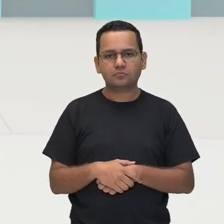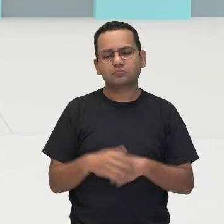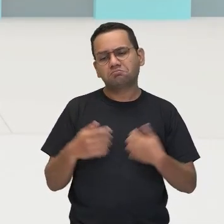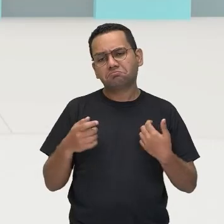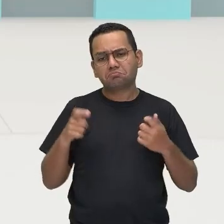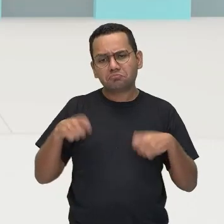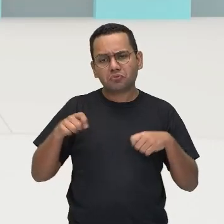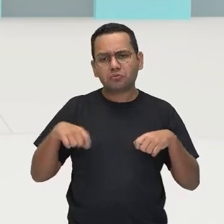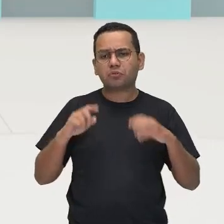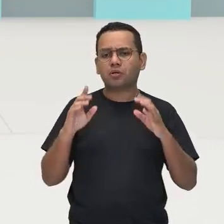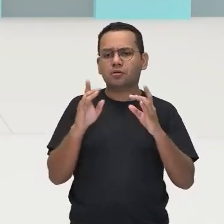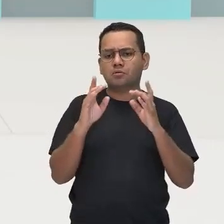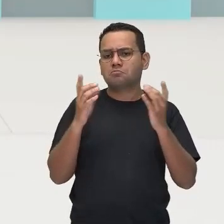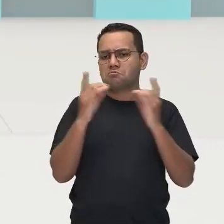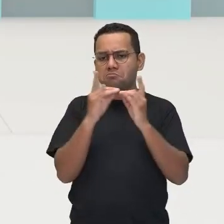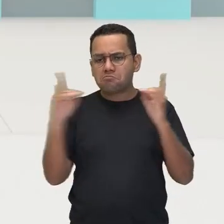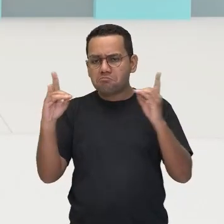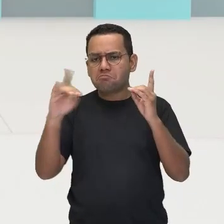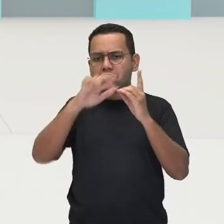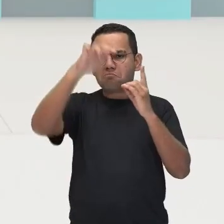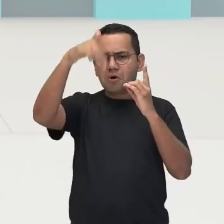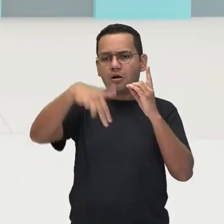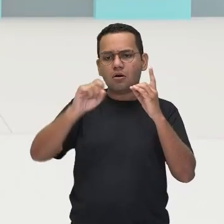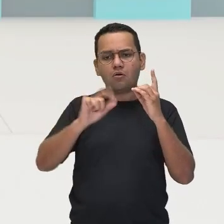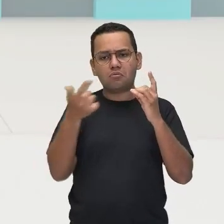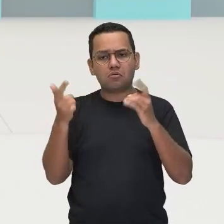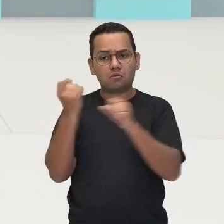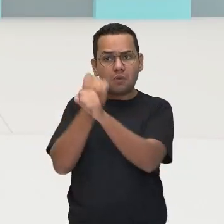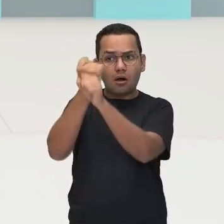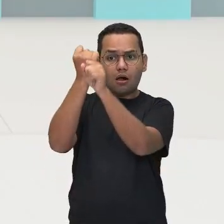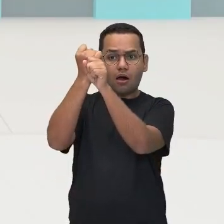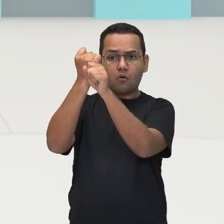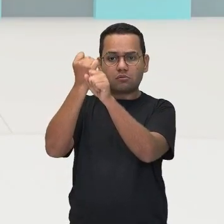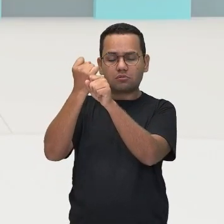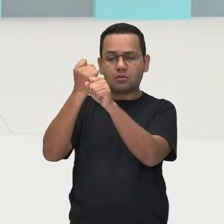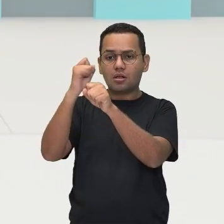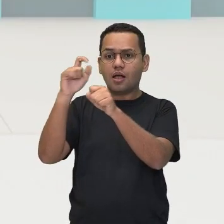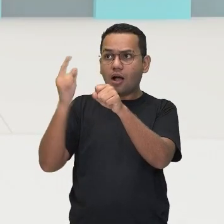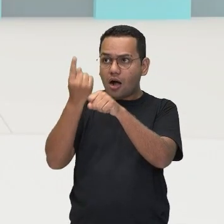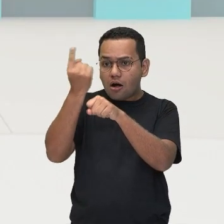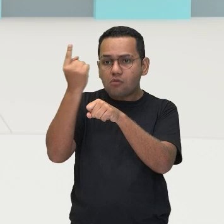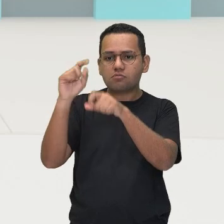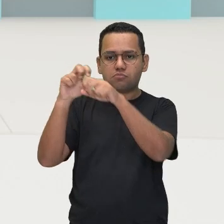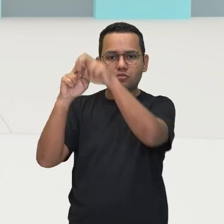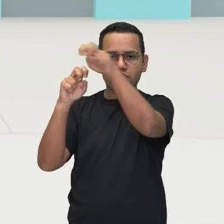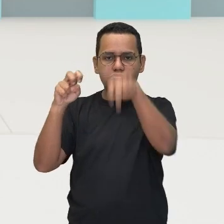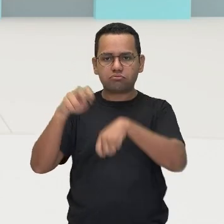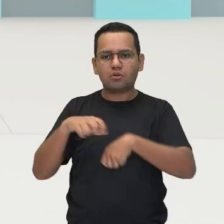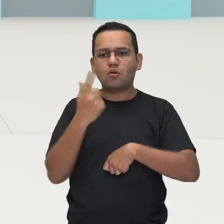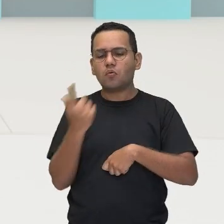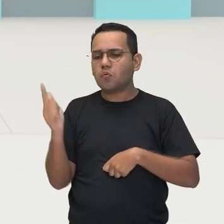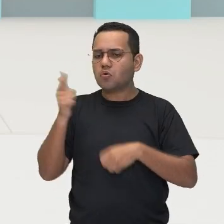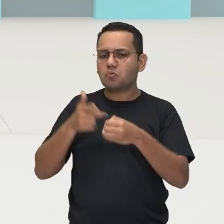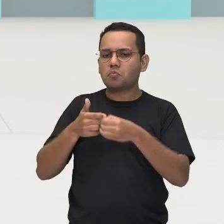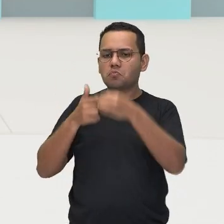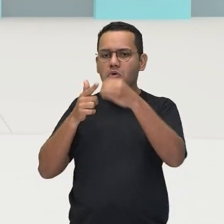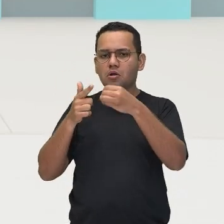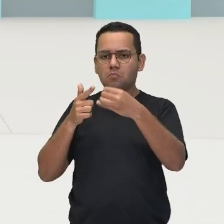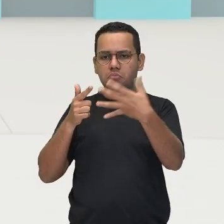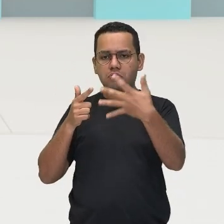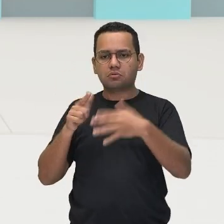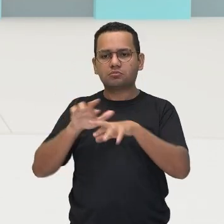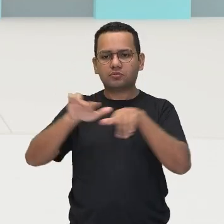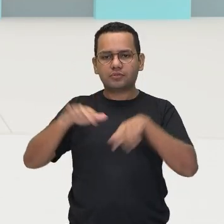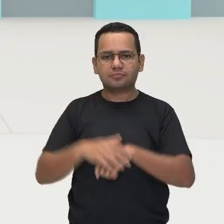e lugares dentro da cidade o paintball que é essa atividade com esse Arm ento né específico e o